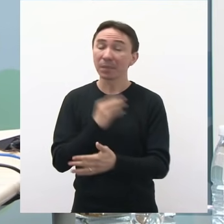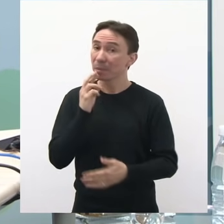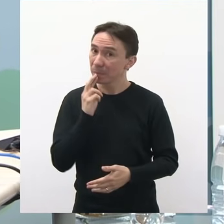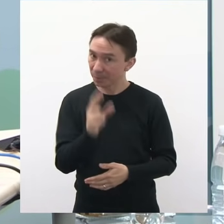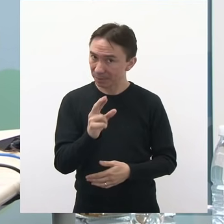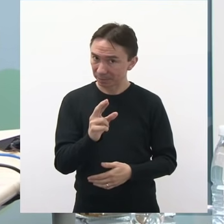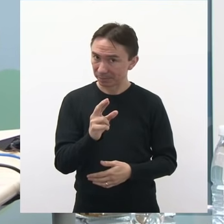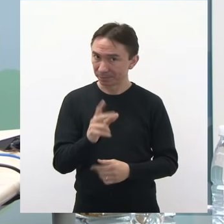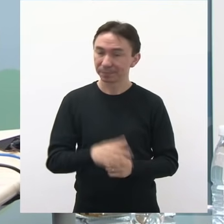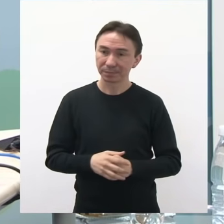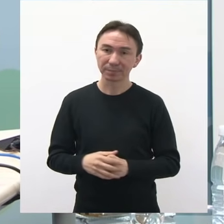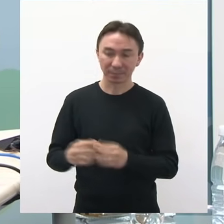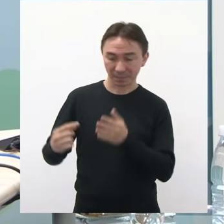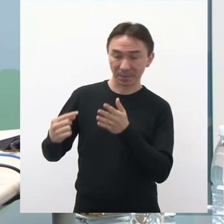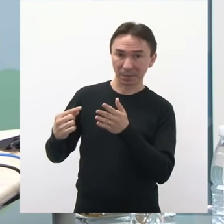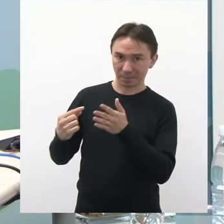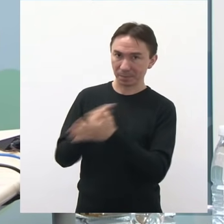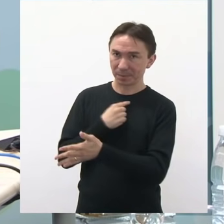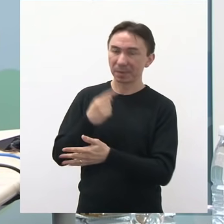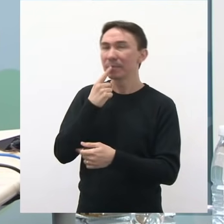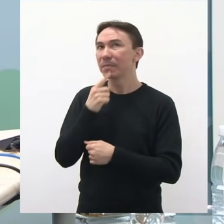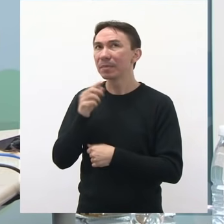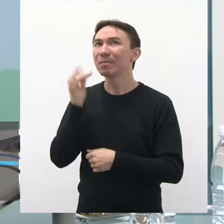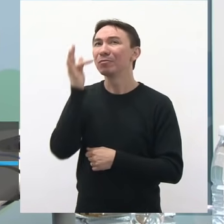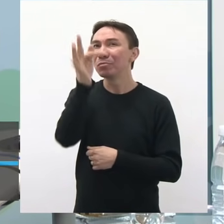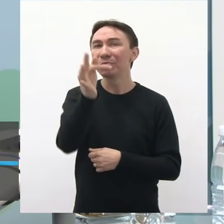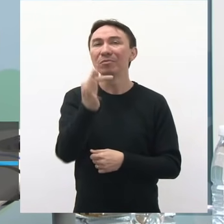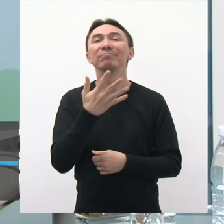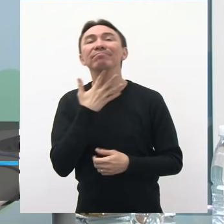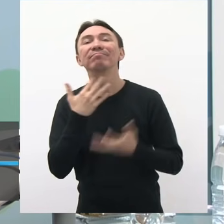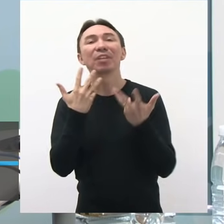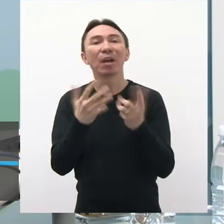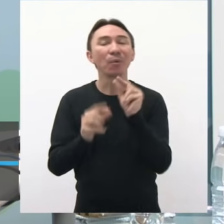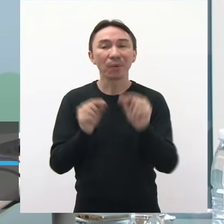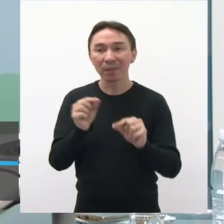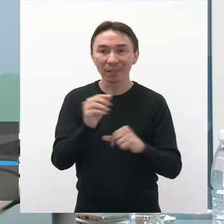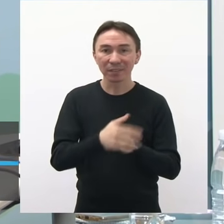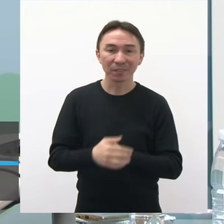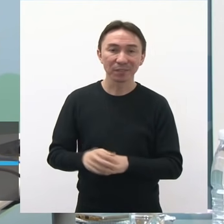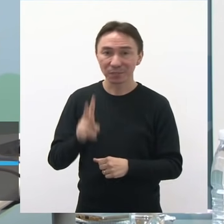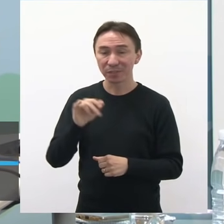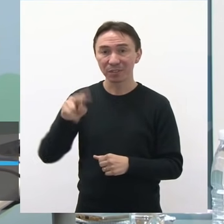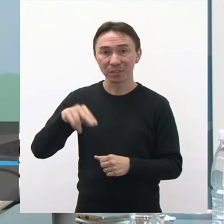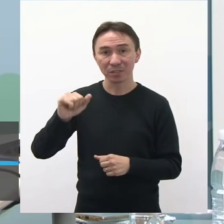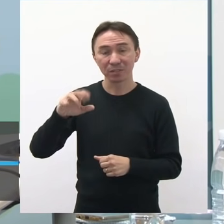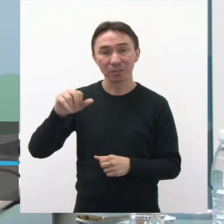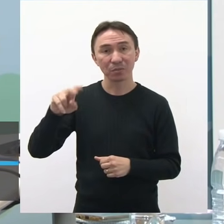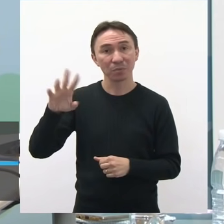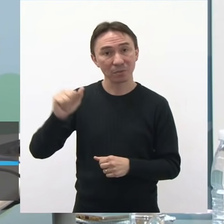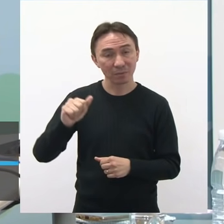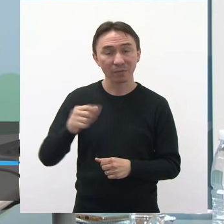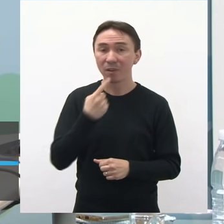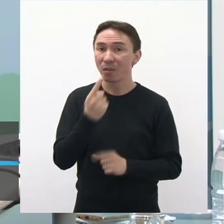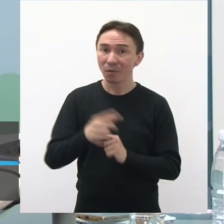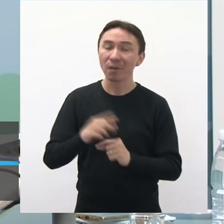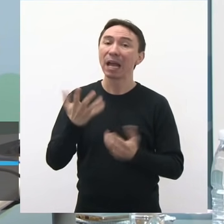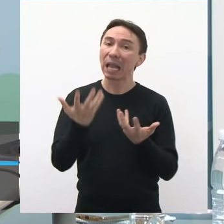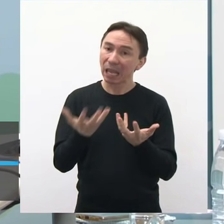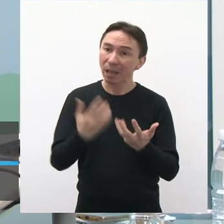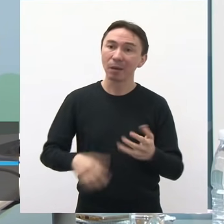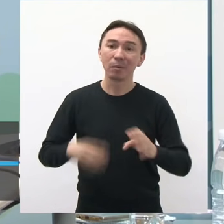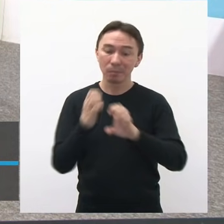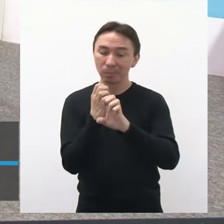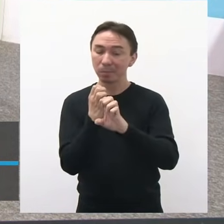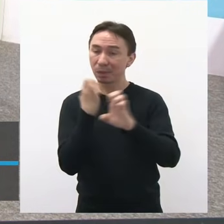né? Então, o Vinícius ainda disse o seguinte, que quer ser um grande engenheiro. Estamos precisando de